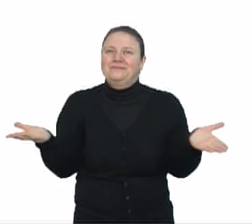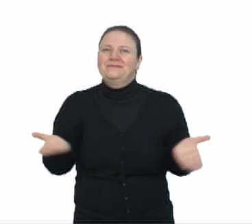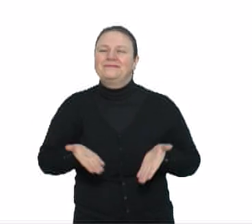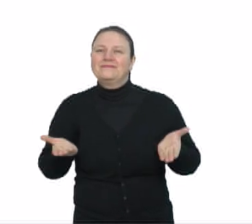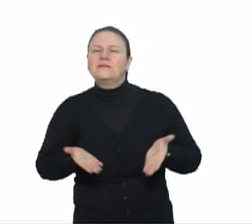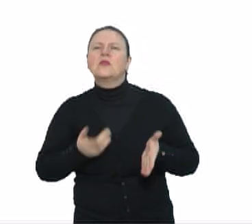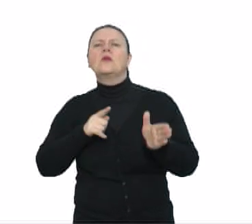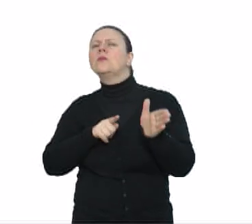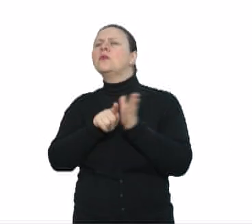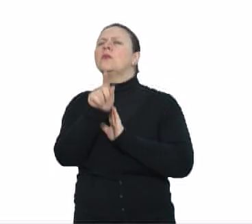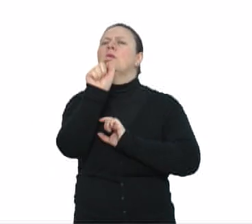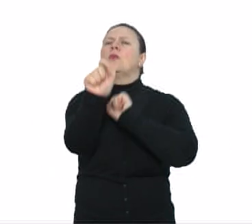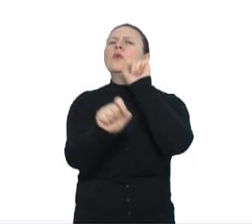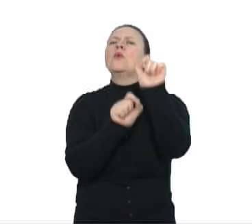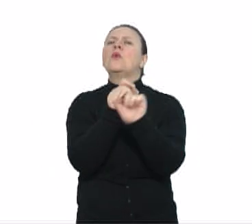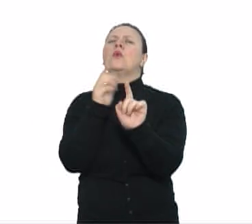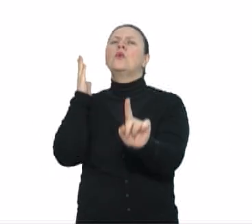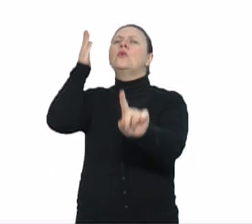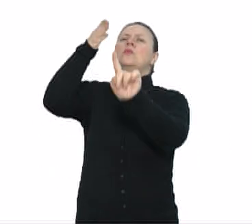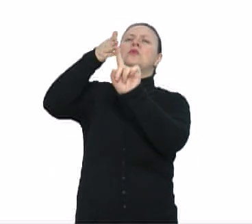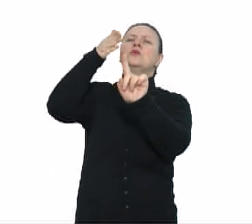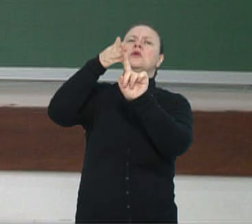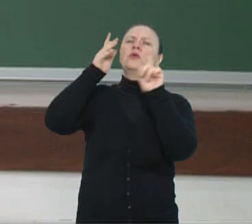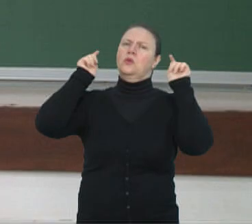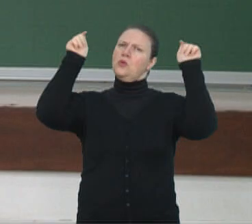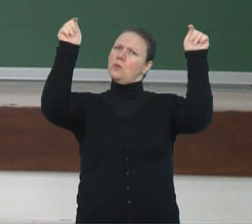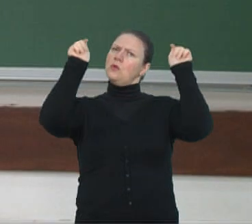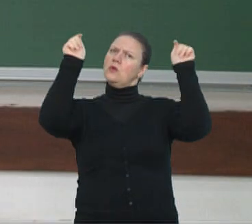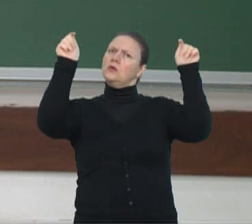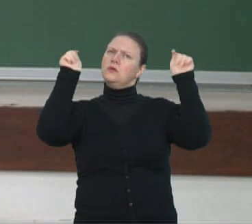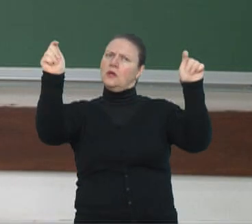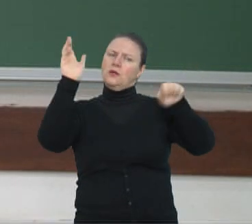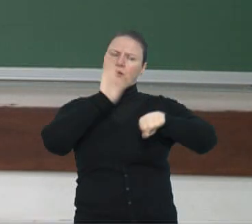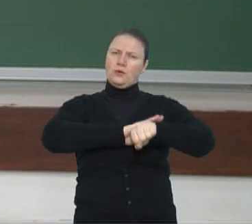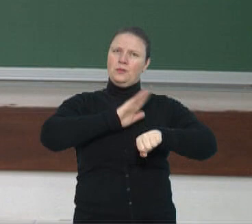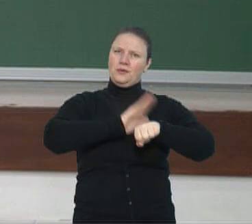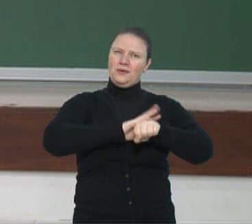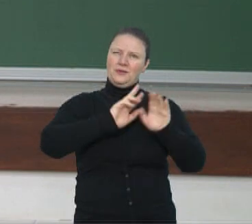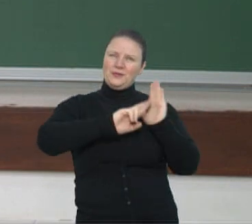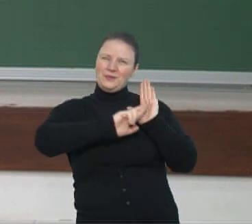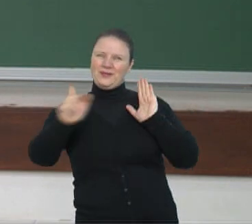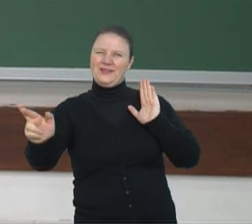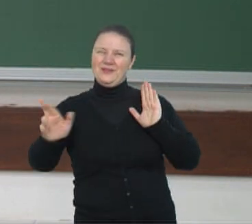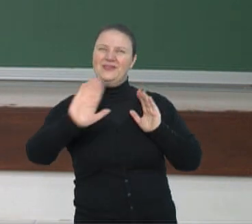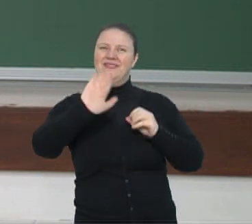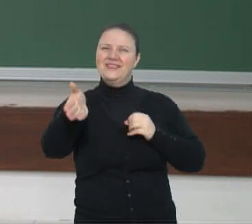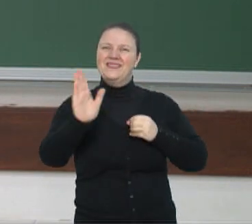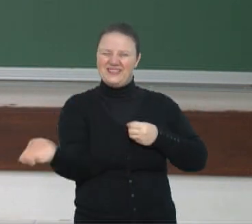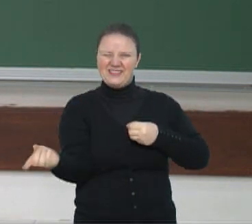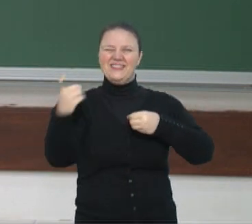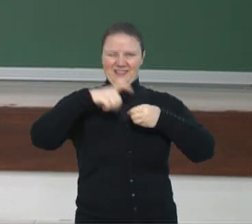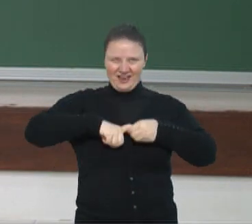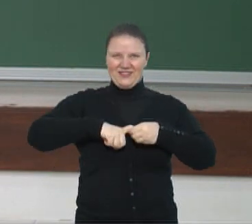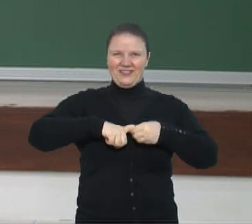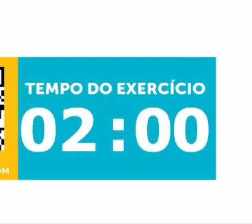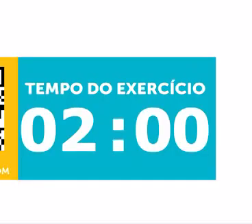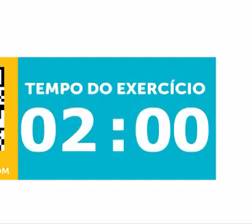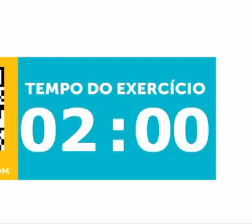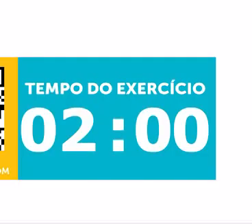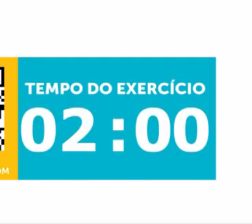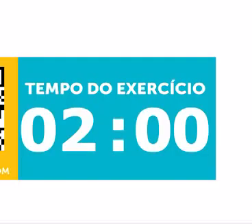pergunto qual é o objetivo de um protesto. Vocês têm aí uns minutinhos para responder e já retornamos com a resposta para